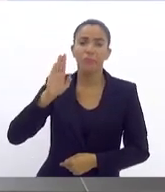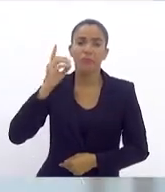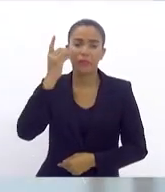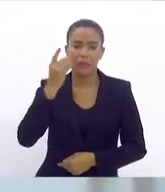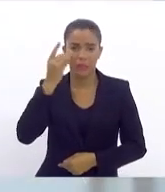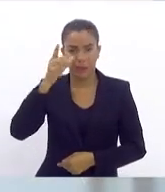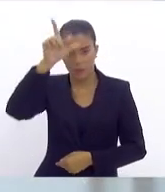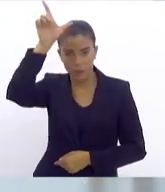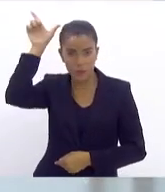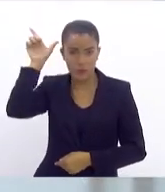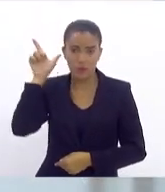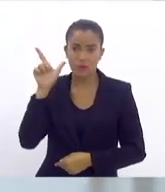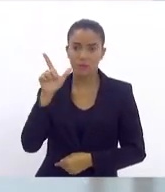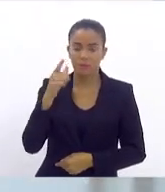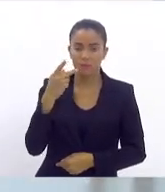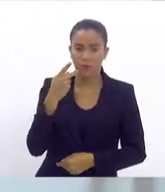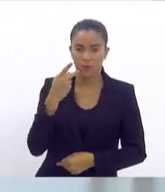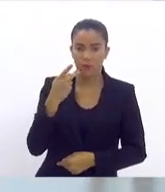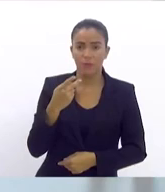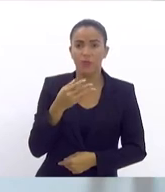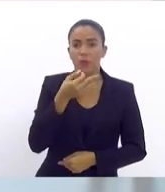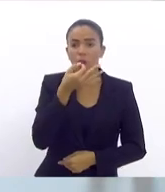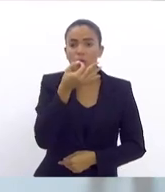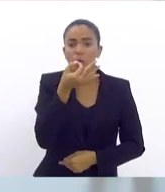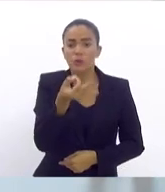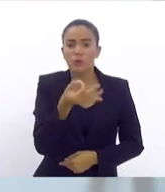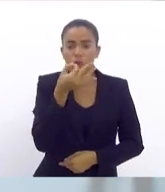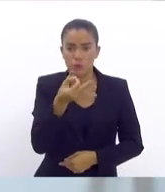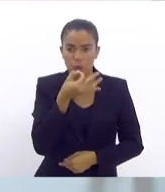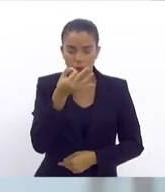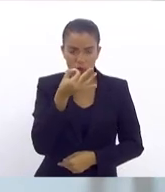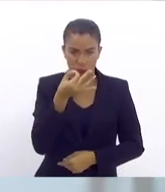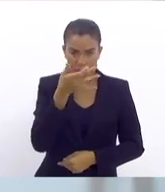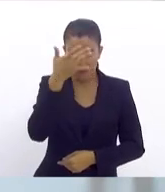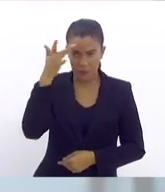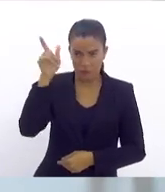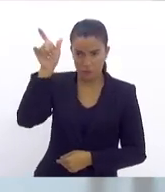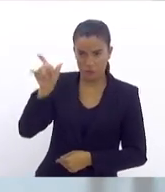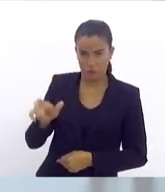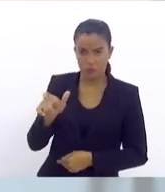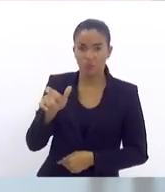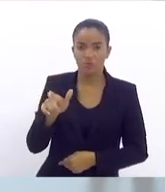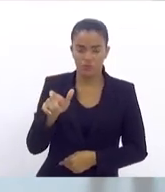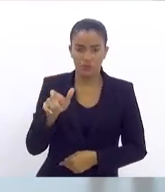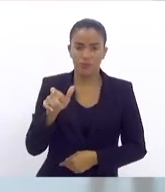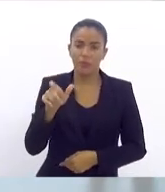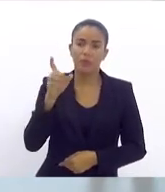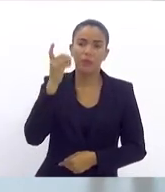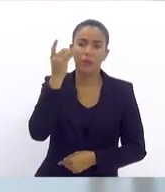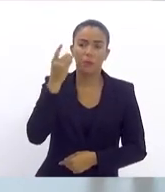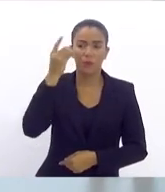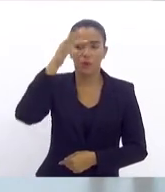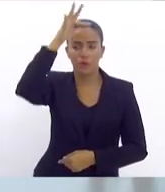Paulo. Queria sugerir ao relator, deputado Fred